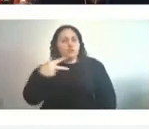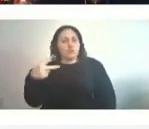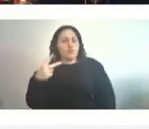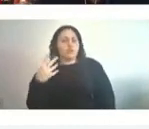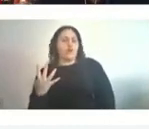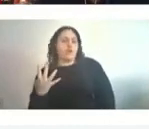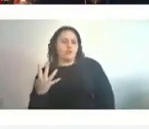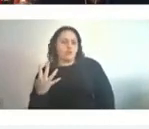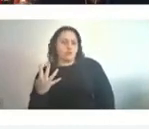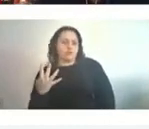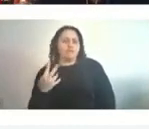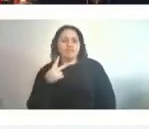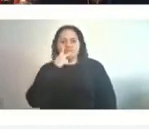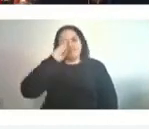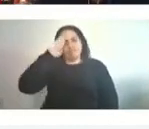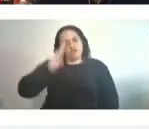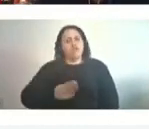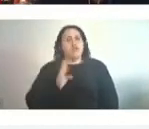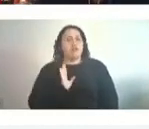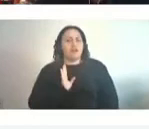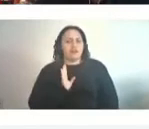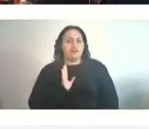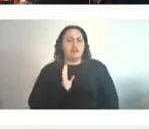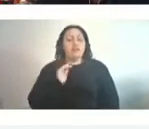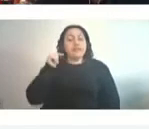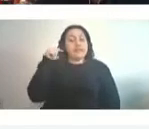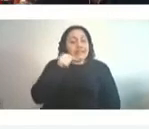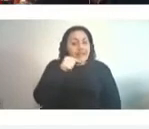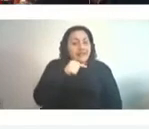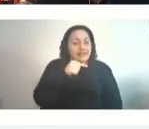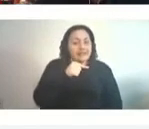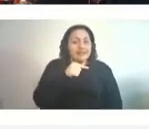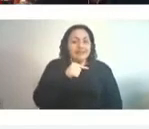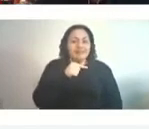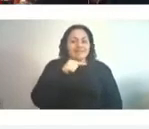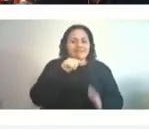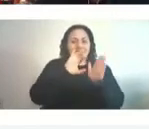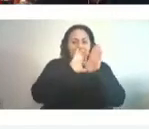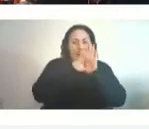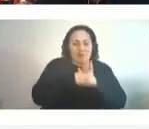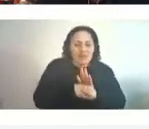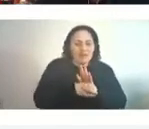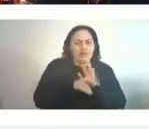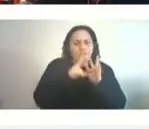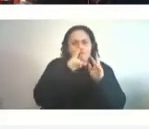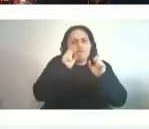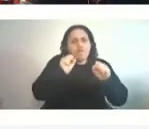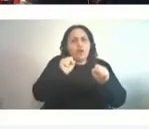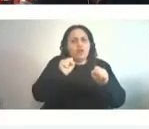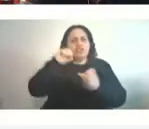compreensão foi muito forte na organização da escola, e vou mostrar por quê. Pode passar.